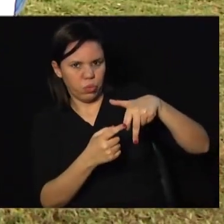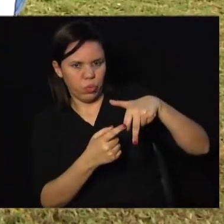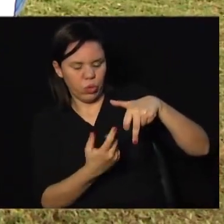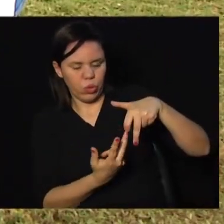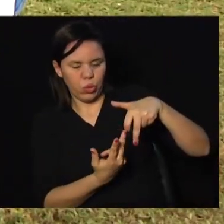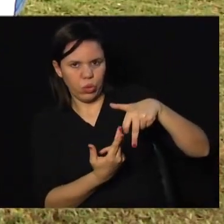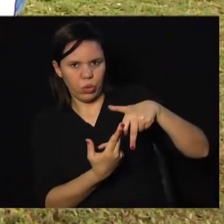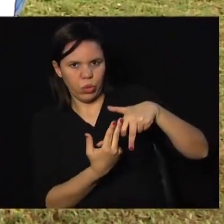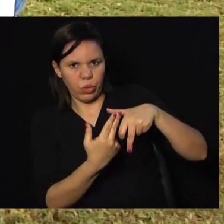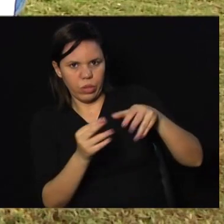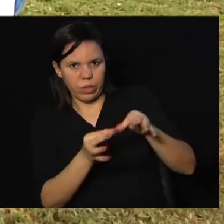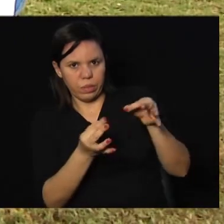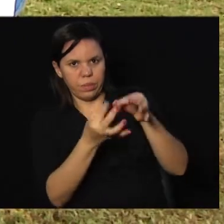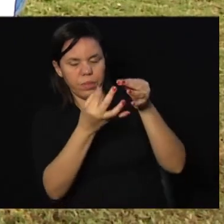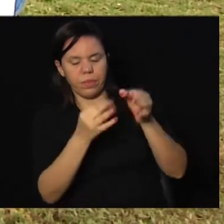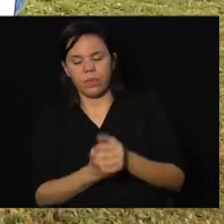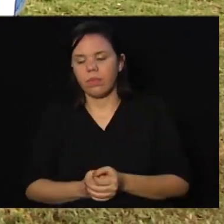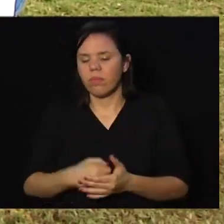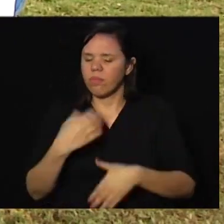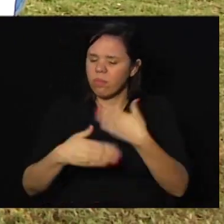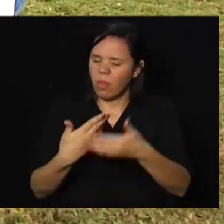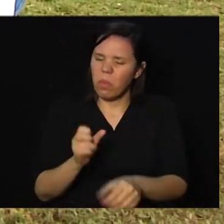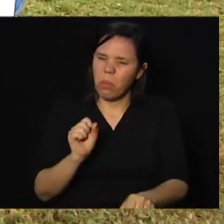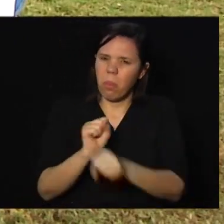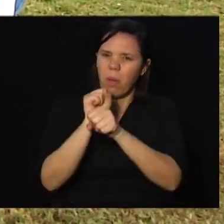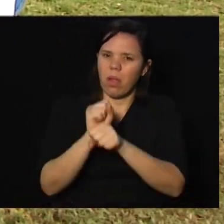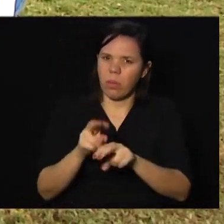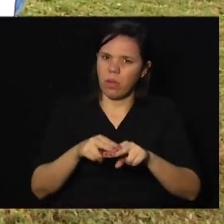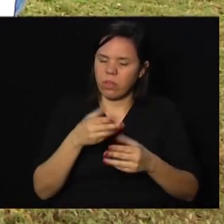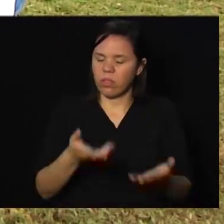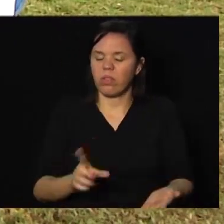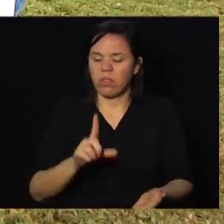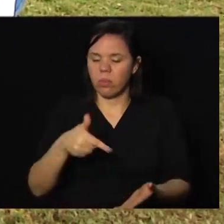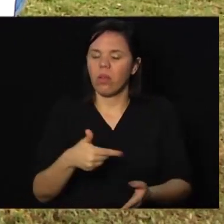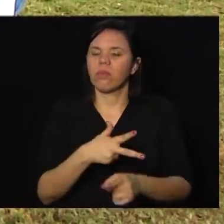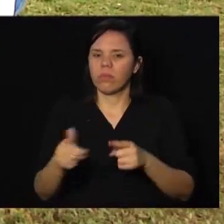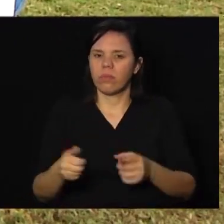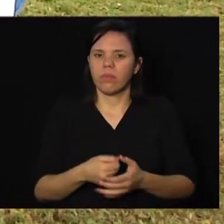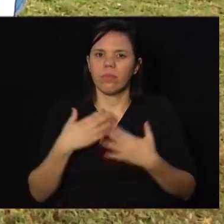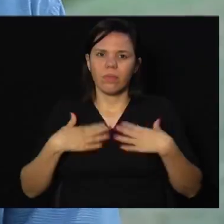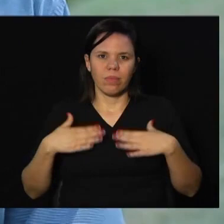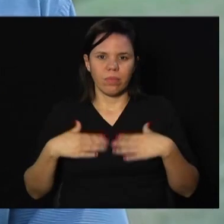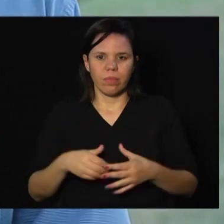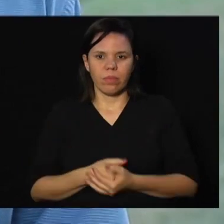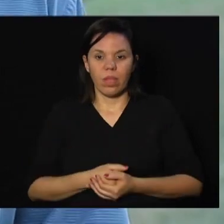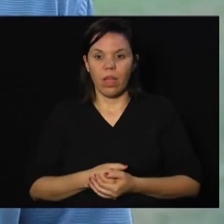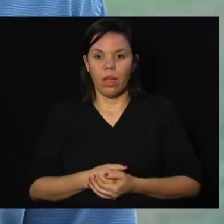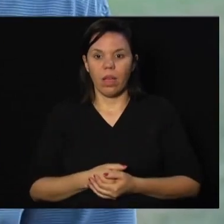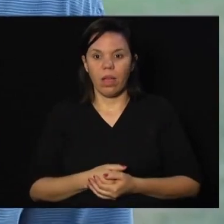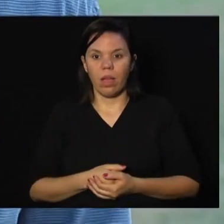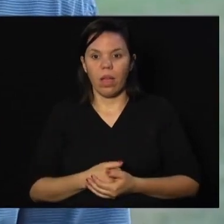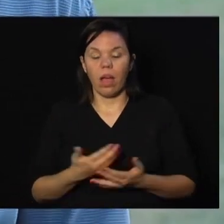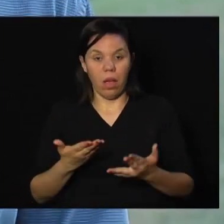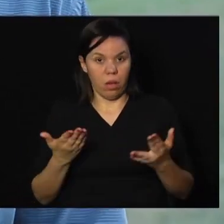não parei por causa disso, né? Eu levei, recuperei e está tranquilo. Oscar, uma pausa agora nas